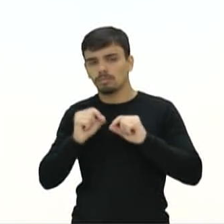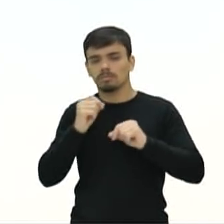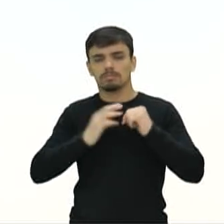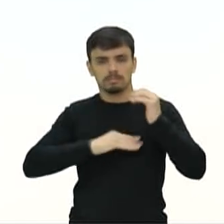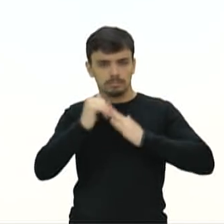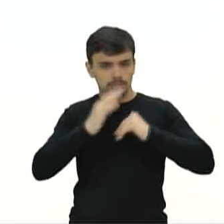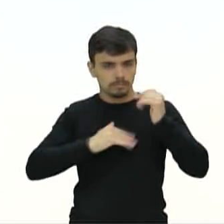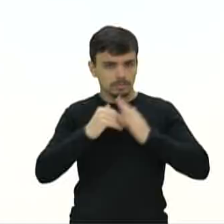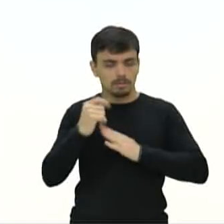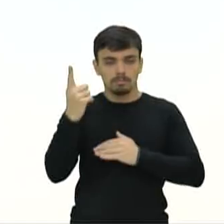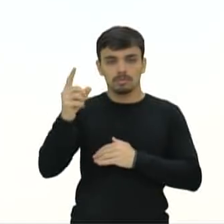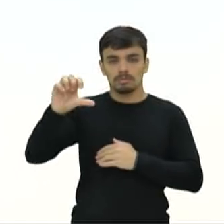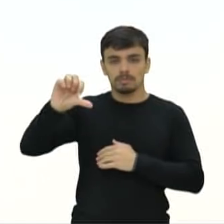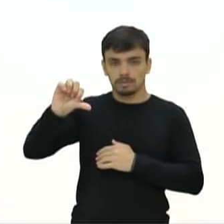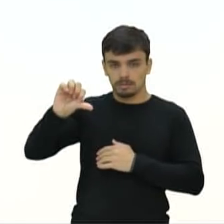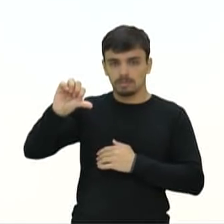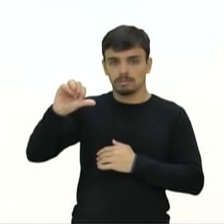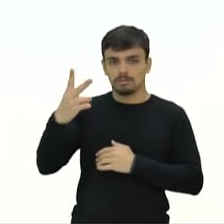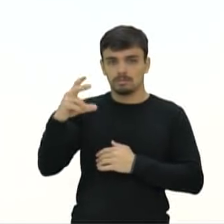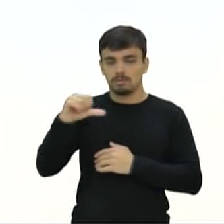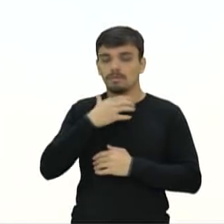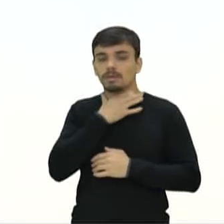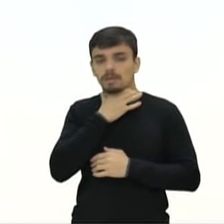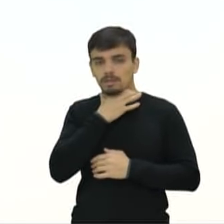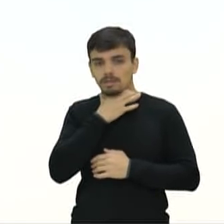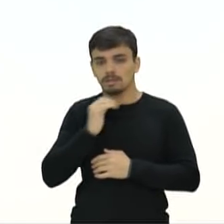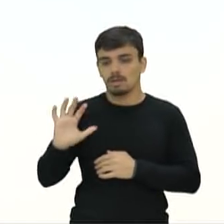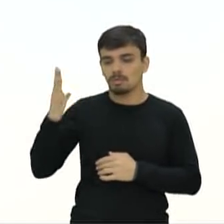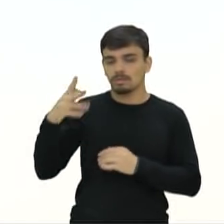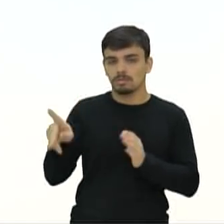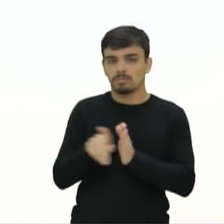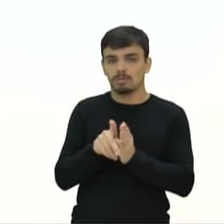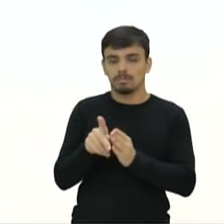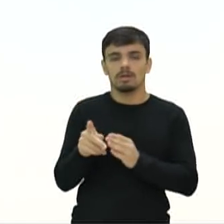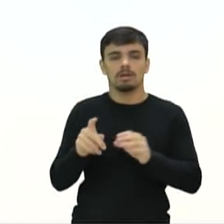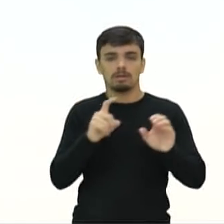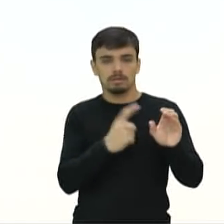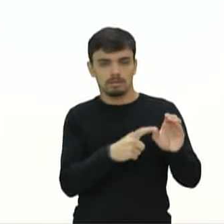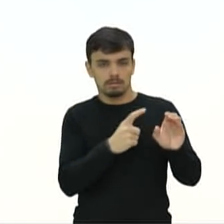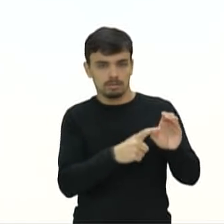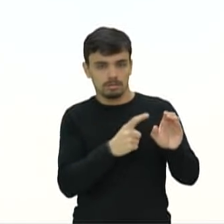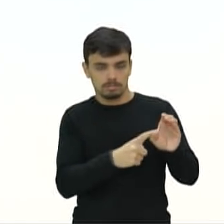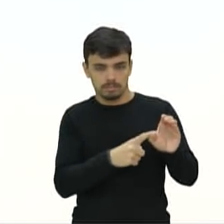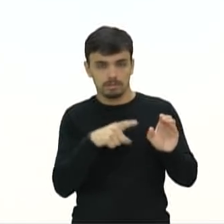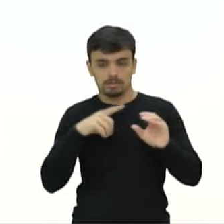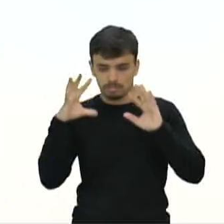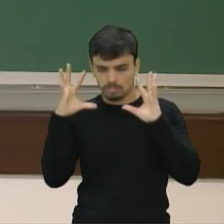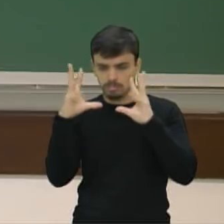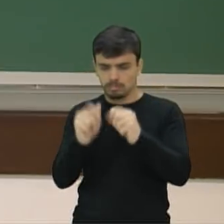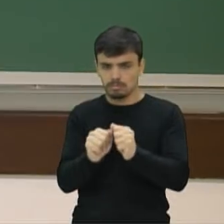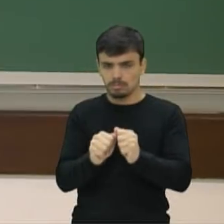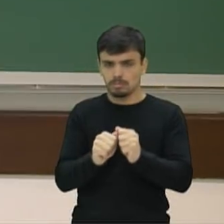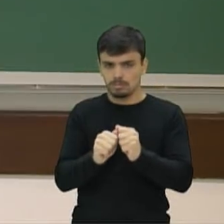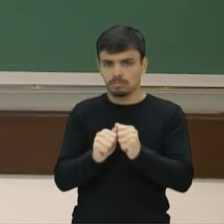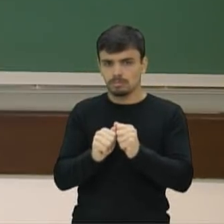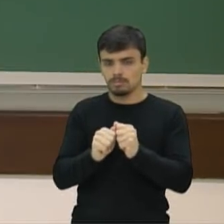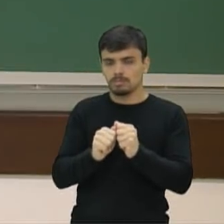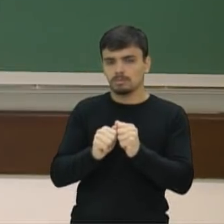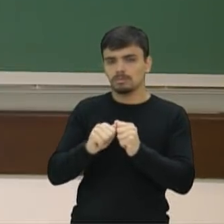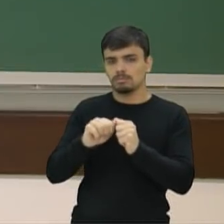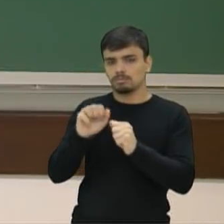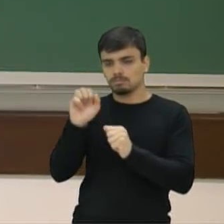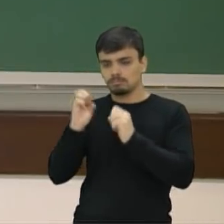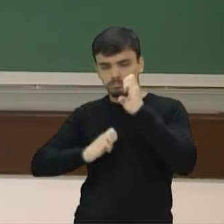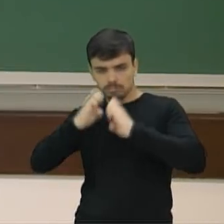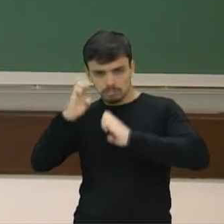de 1929, onde essa grande crise do capitalismo fez com que todas essas indústrias, essas empresas, tivessem